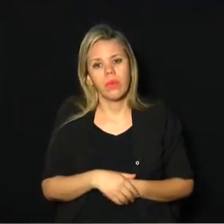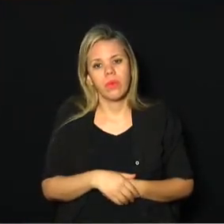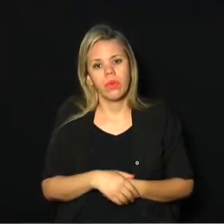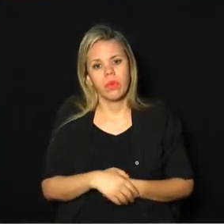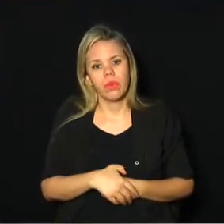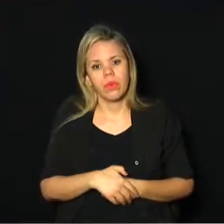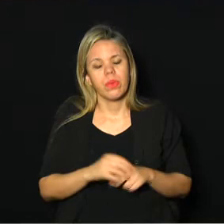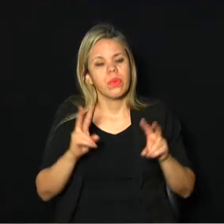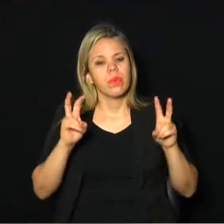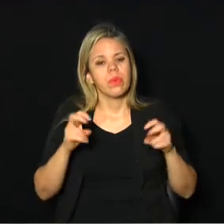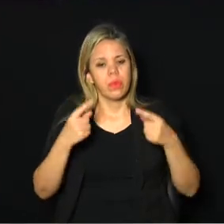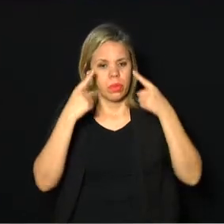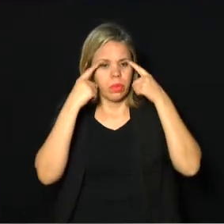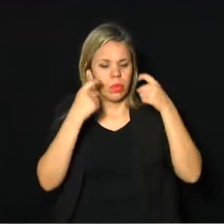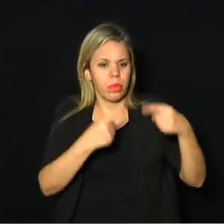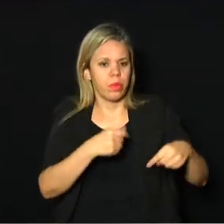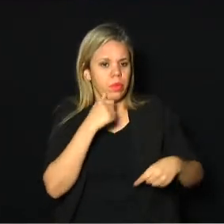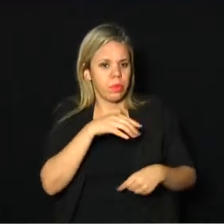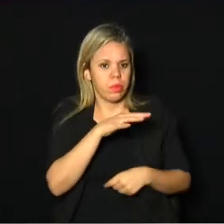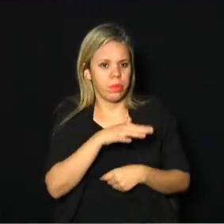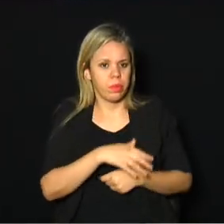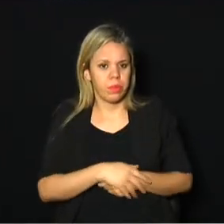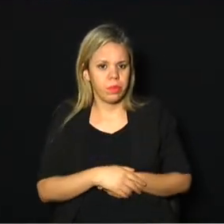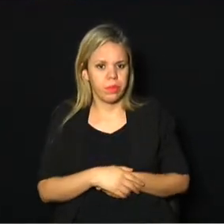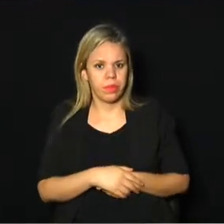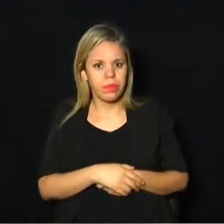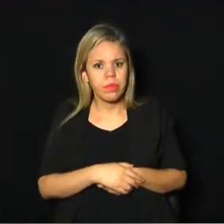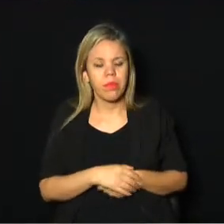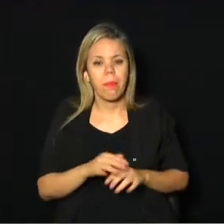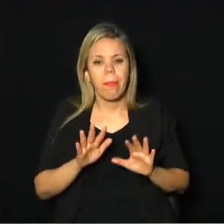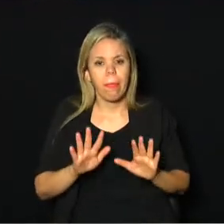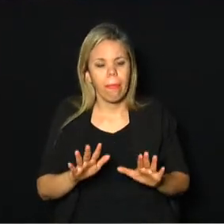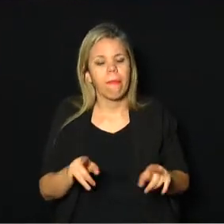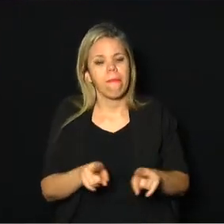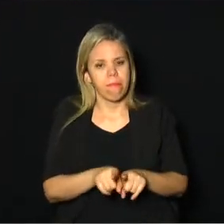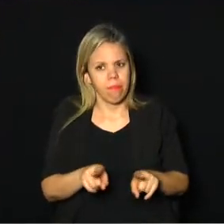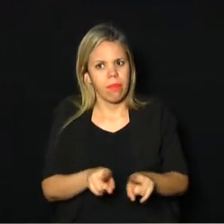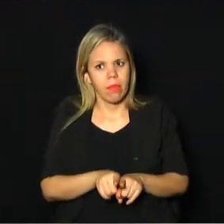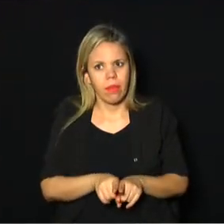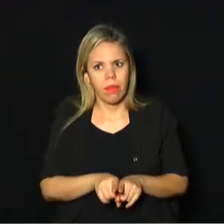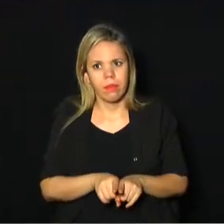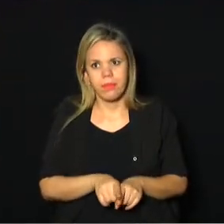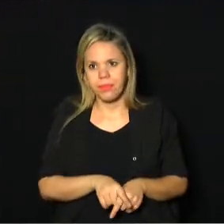do tema da violência contra a mulher, mas também,